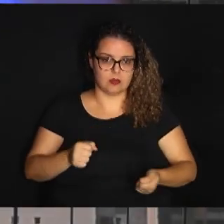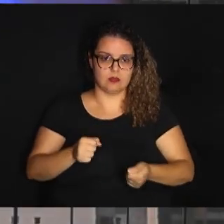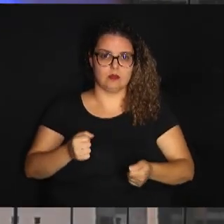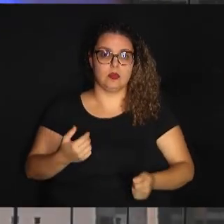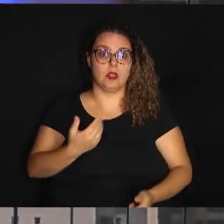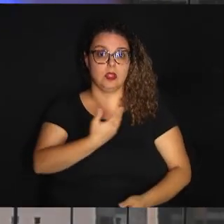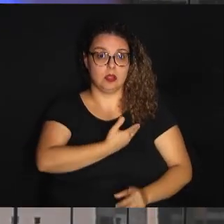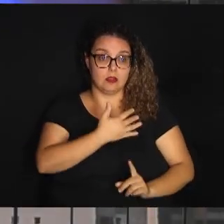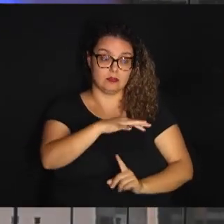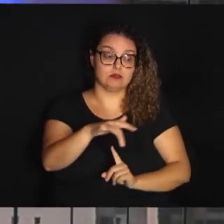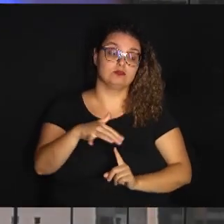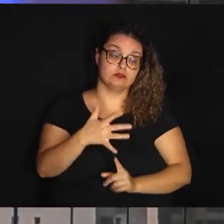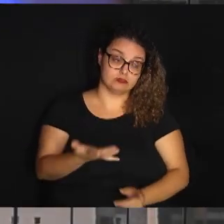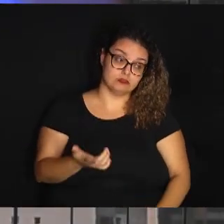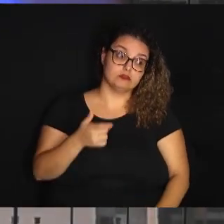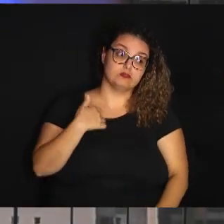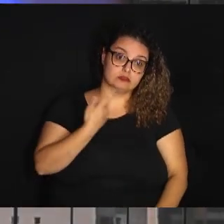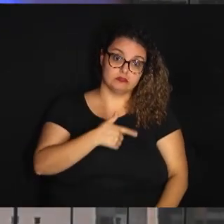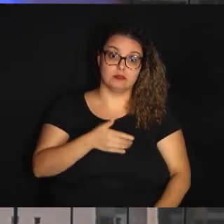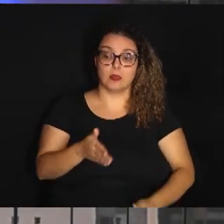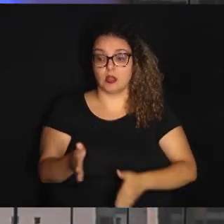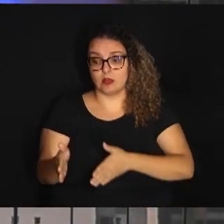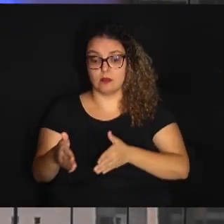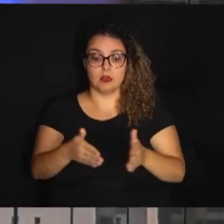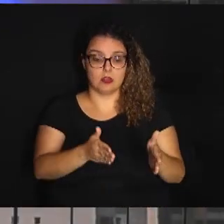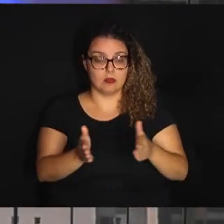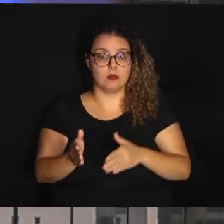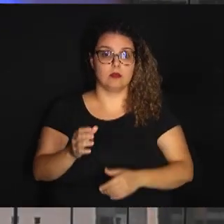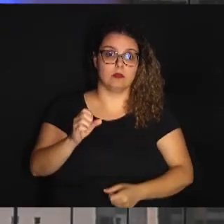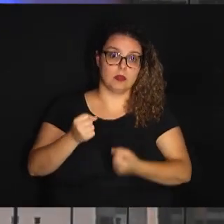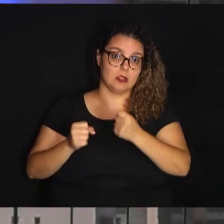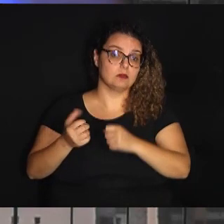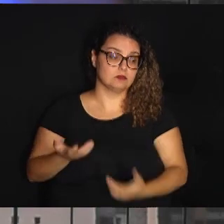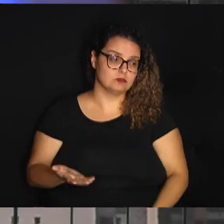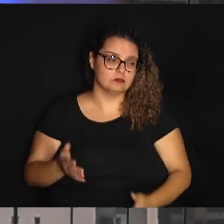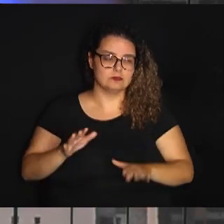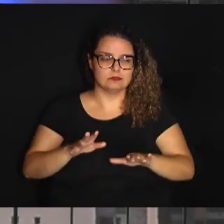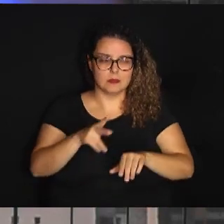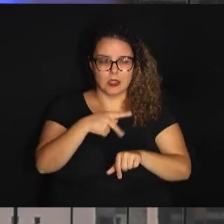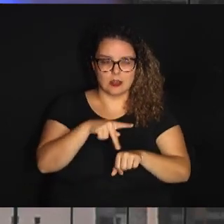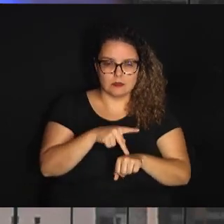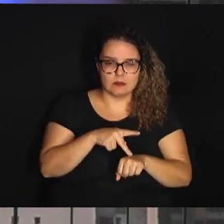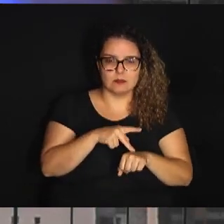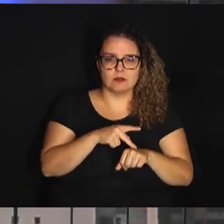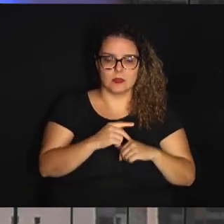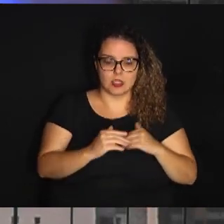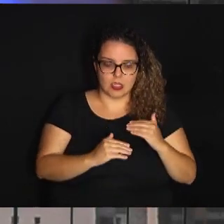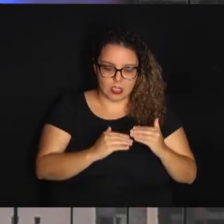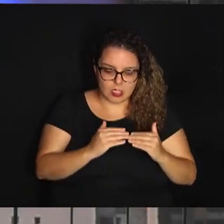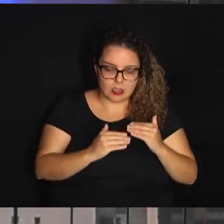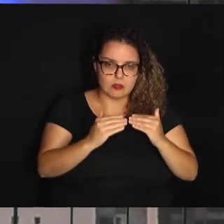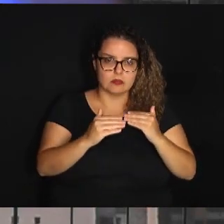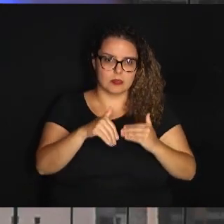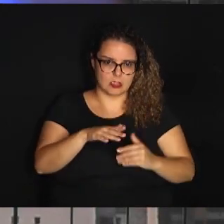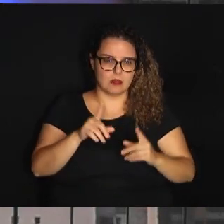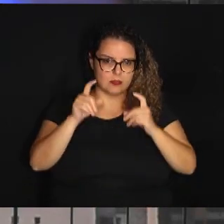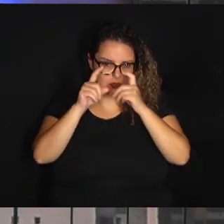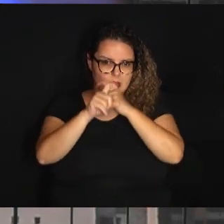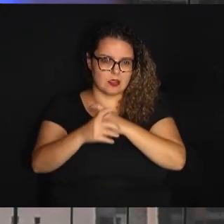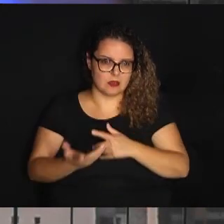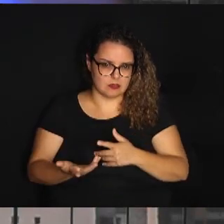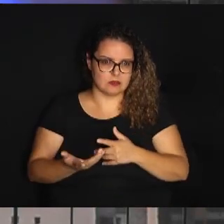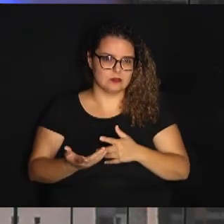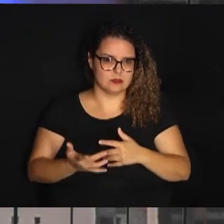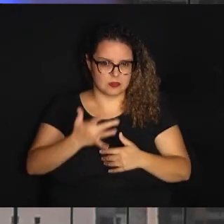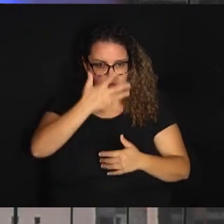ambientalmente sustentáveis e amigos do meio ambiente, a gente vai direcionando o mercado. Mas nos países em